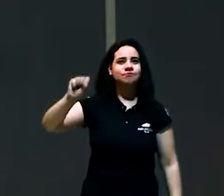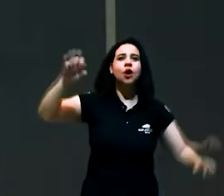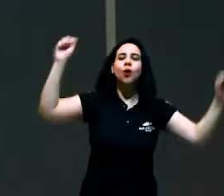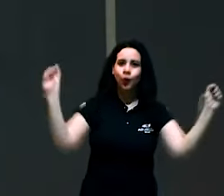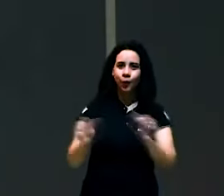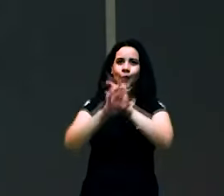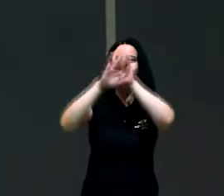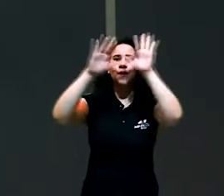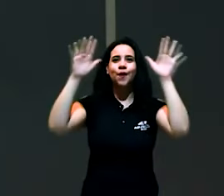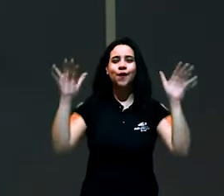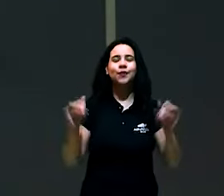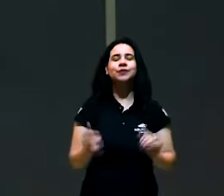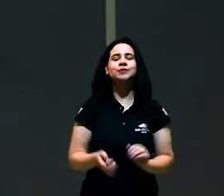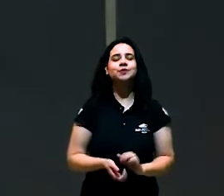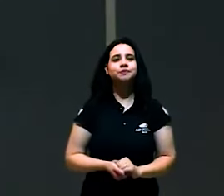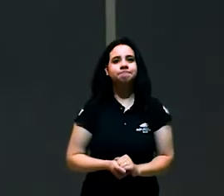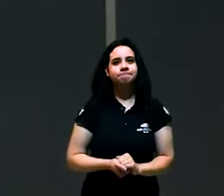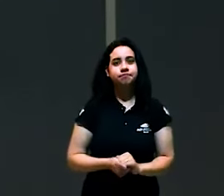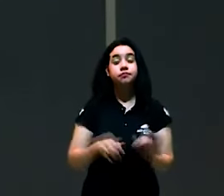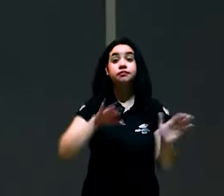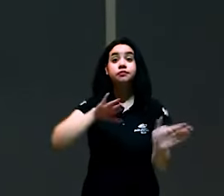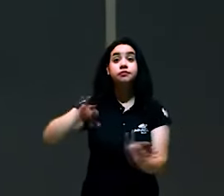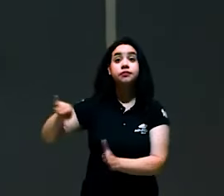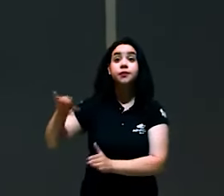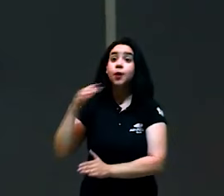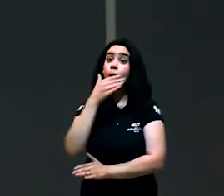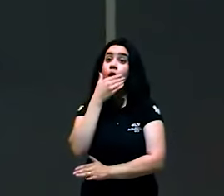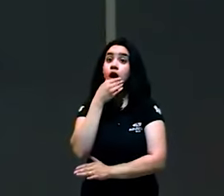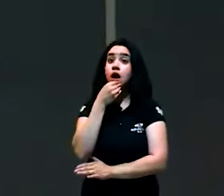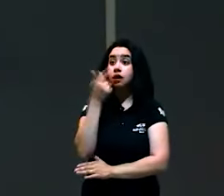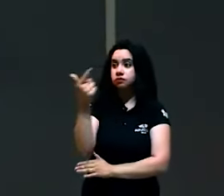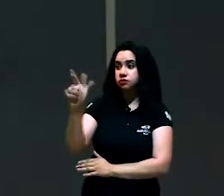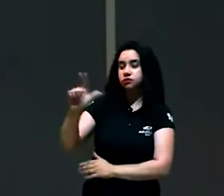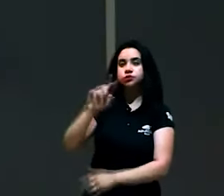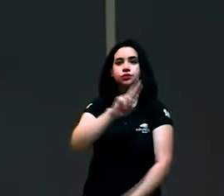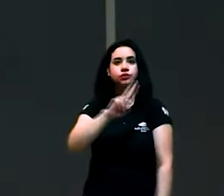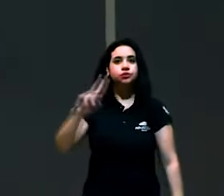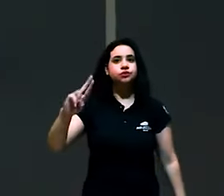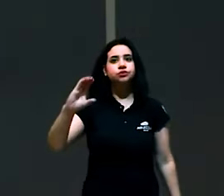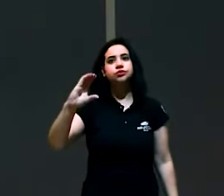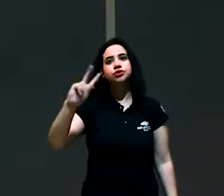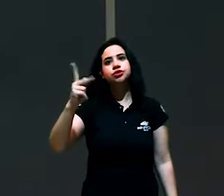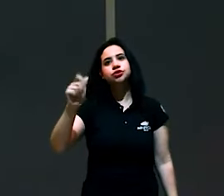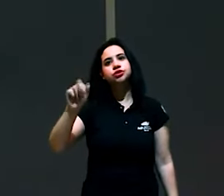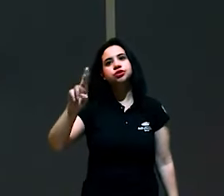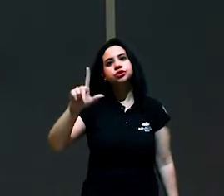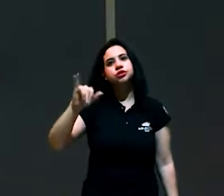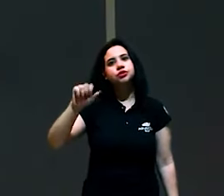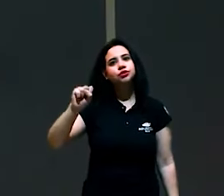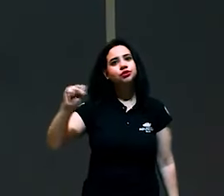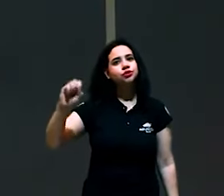Harrison. Este homem foi presidente das igrejas de Deus em